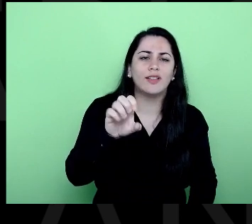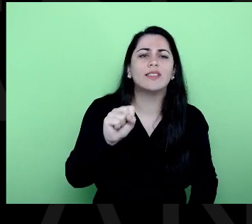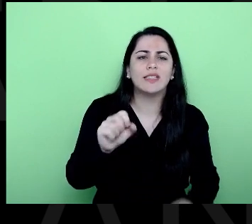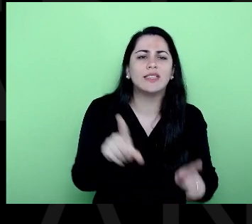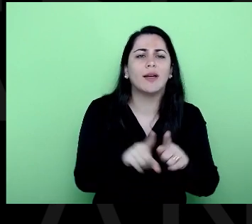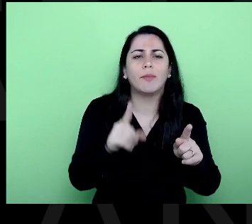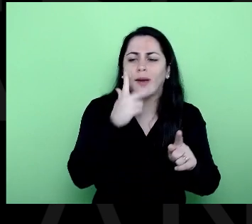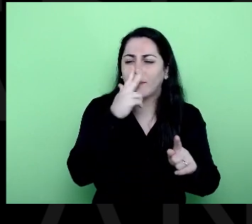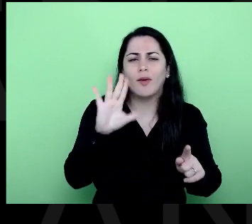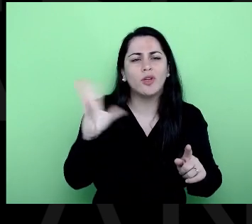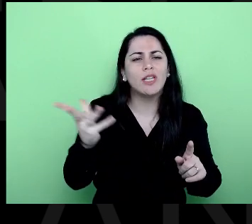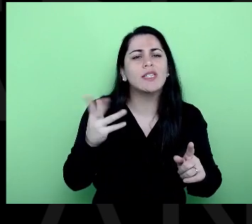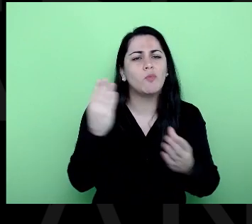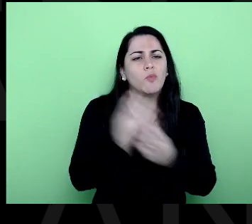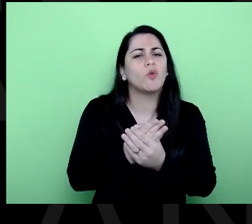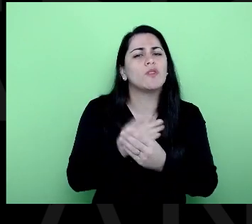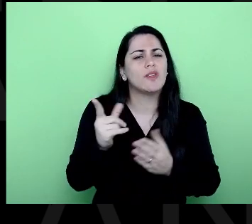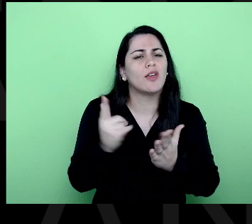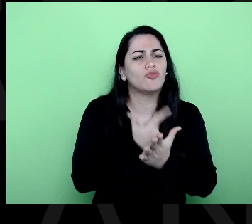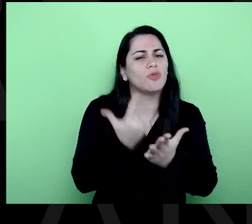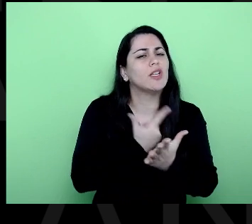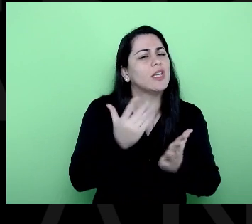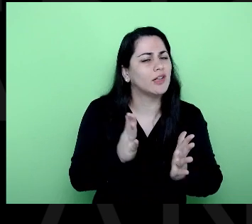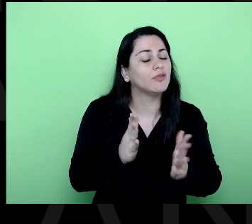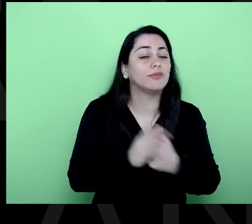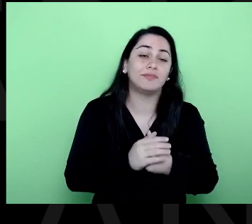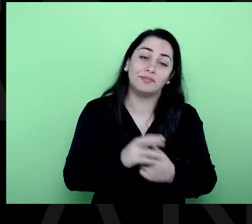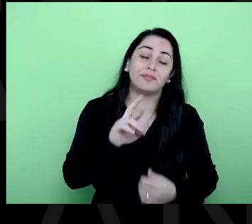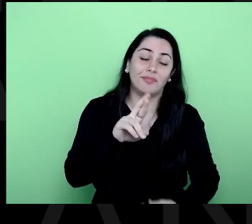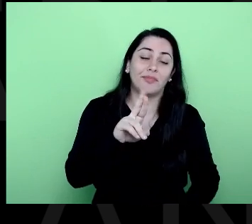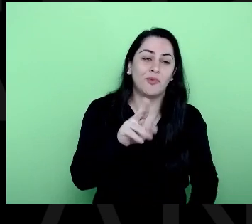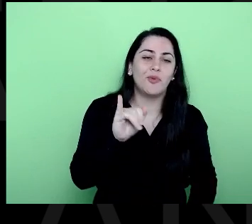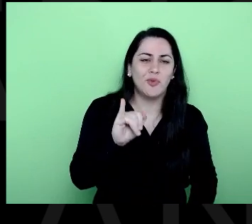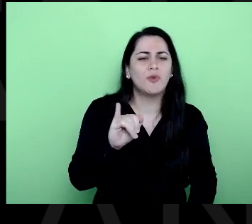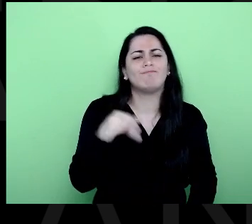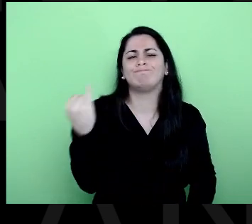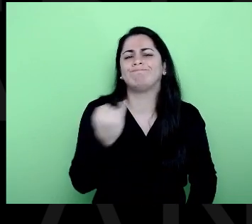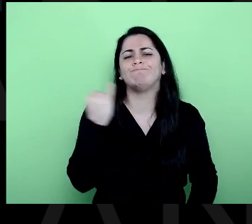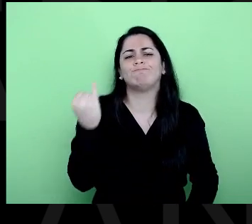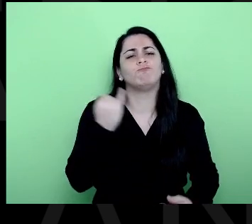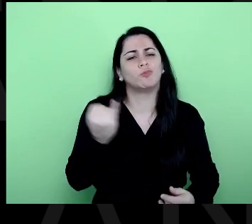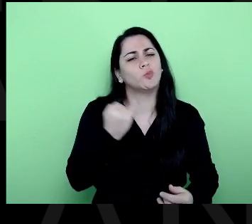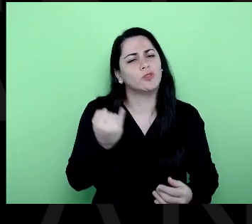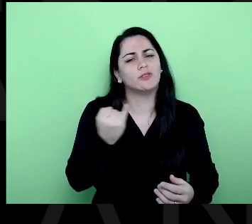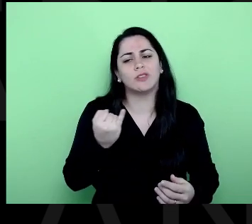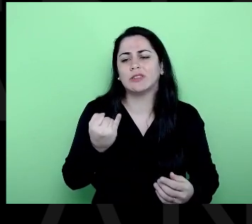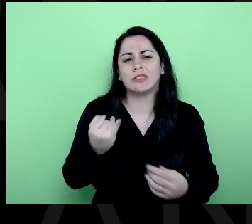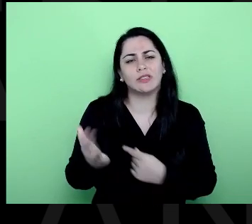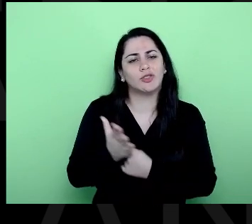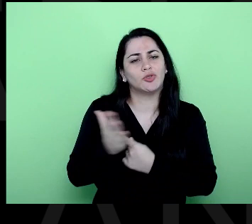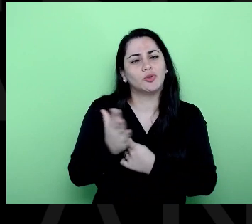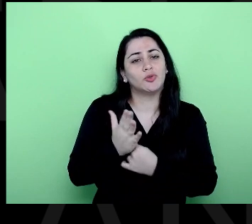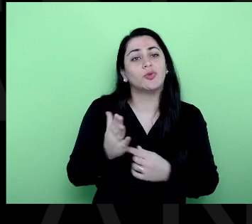mas tem uma história também. Cara, o Rui Castro, assim, foi extremamente generoso comigo, né? Queria